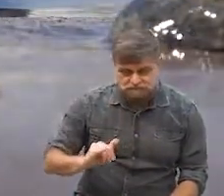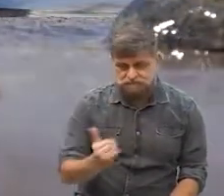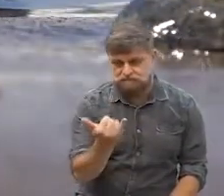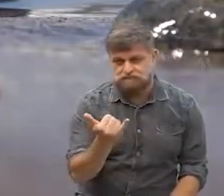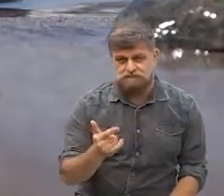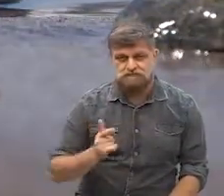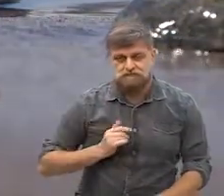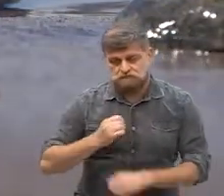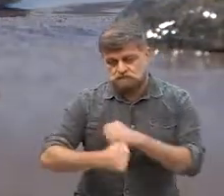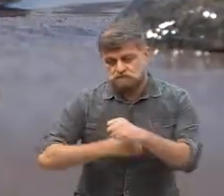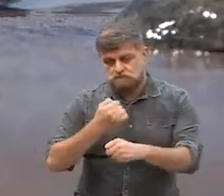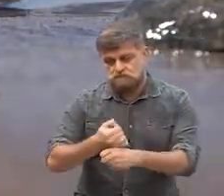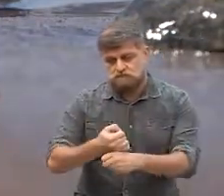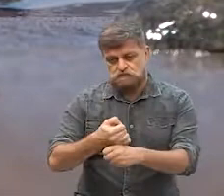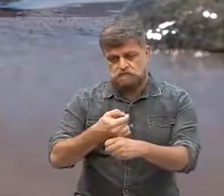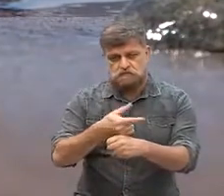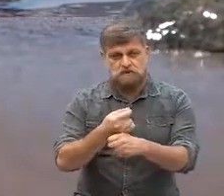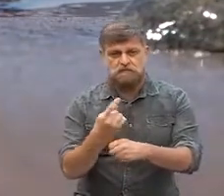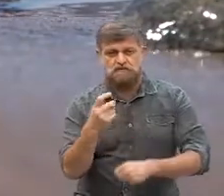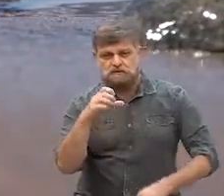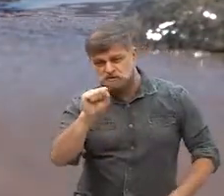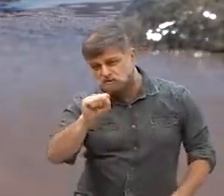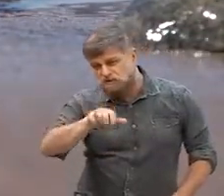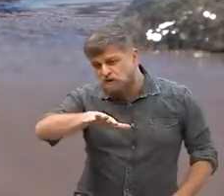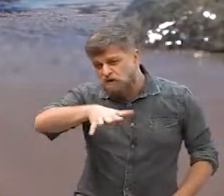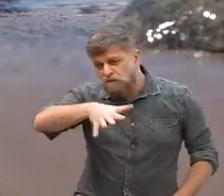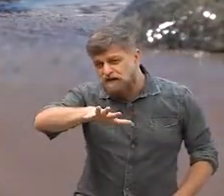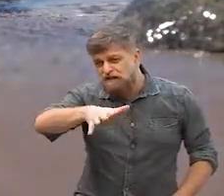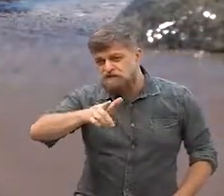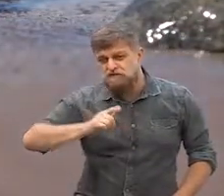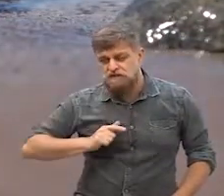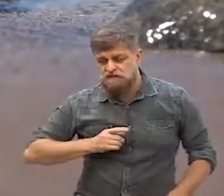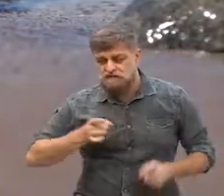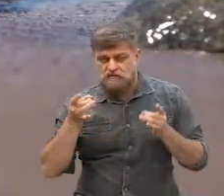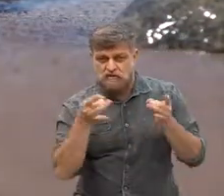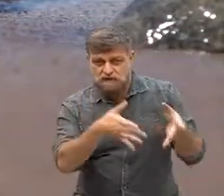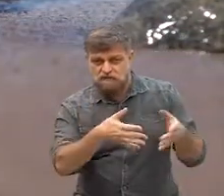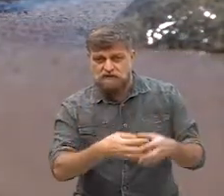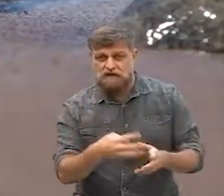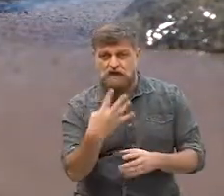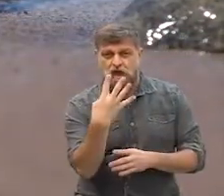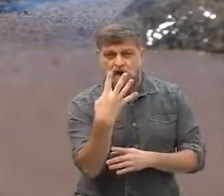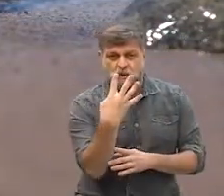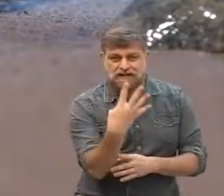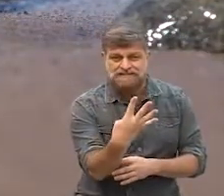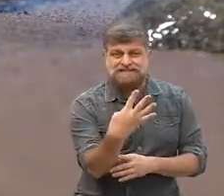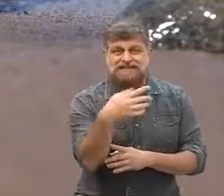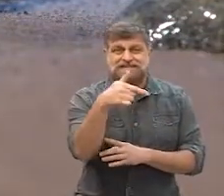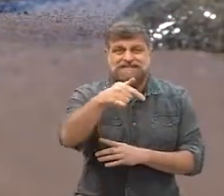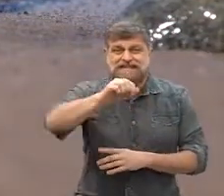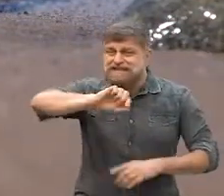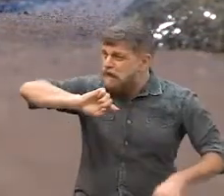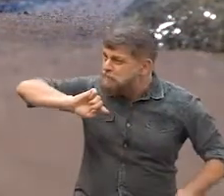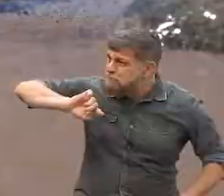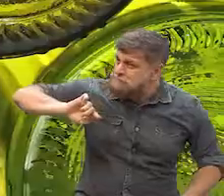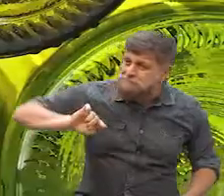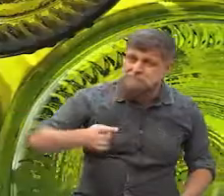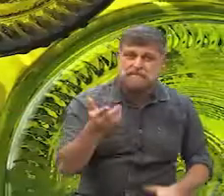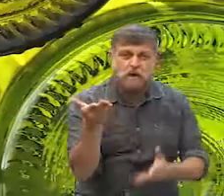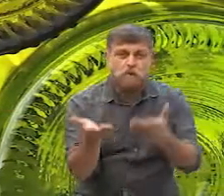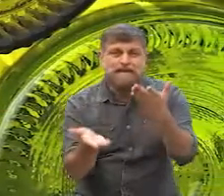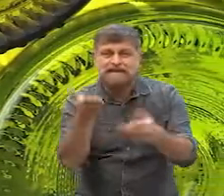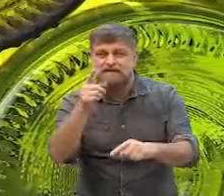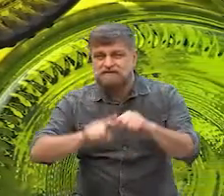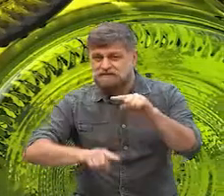somente em 2018 estima-se que foram parar nos aterros 470 mil toneladas de um